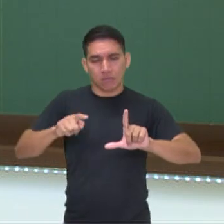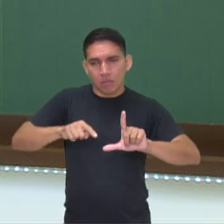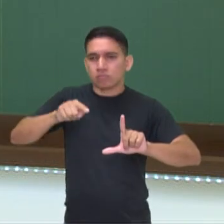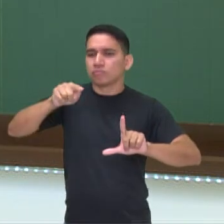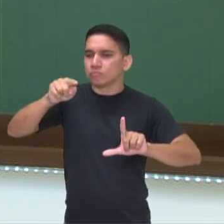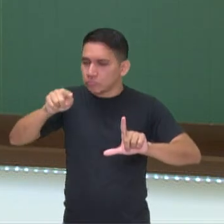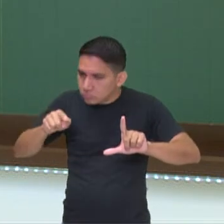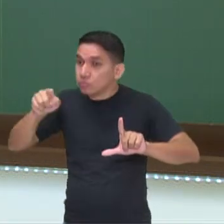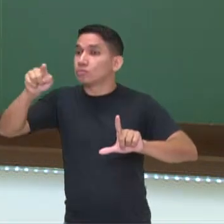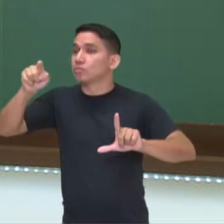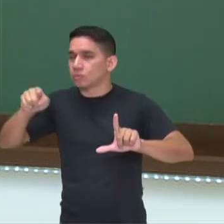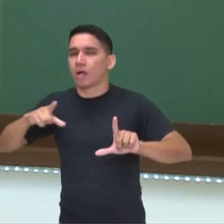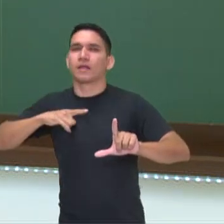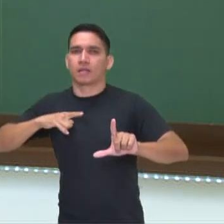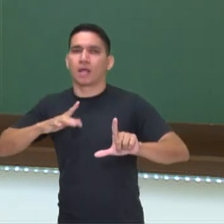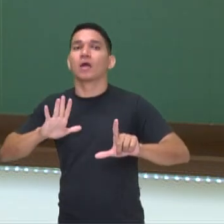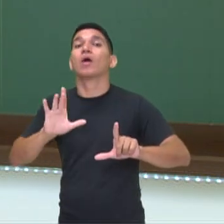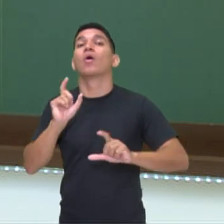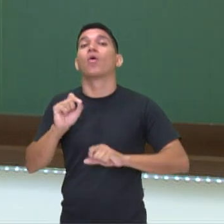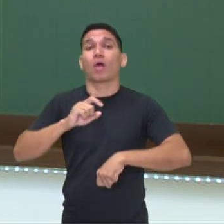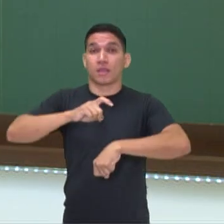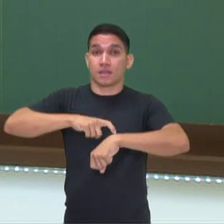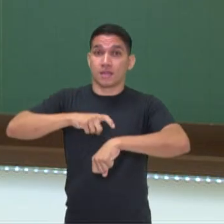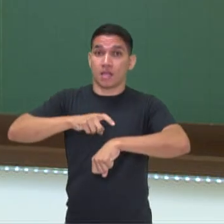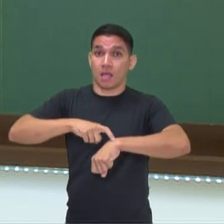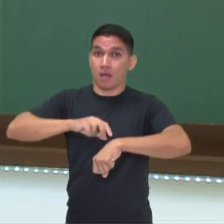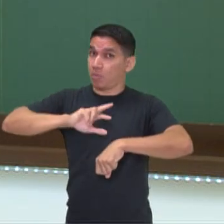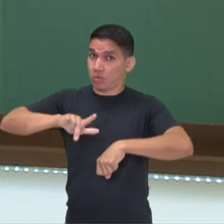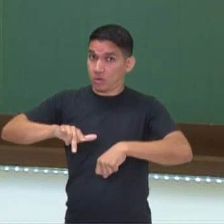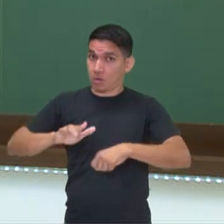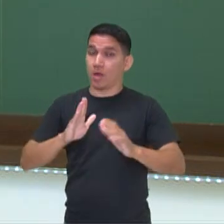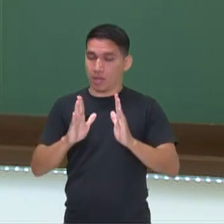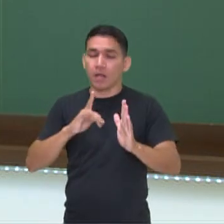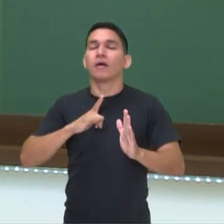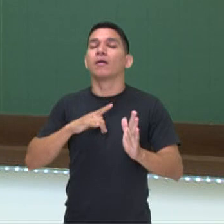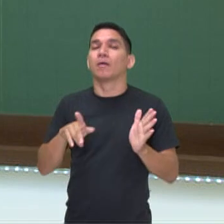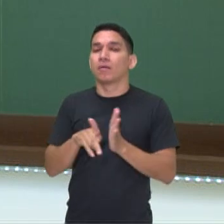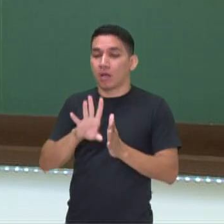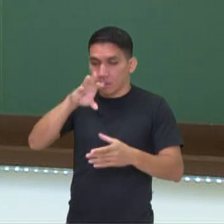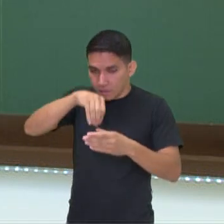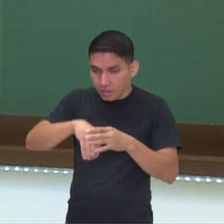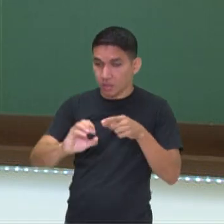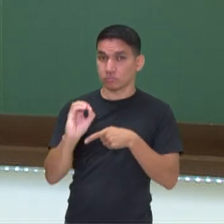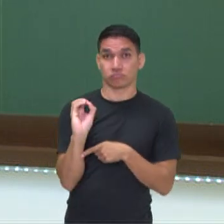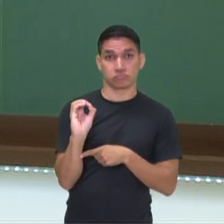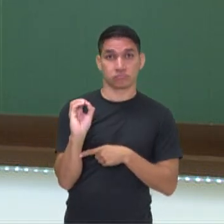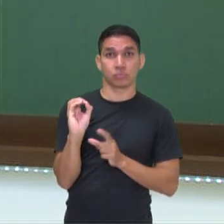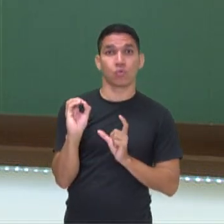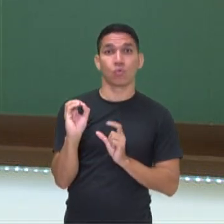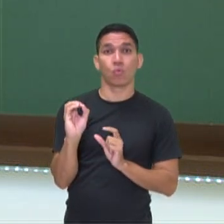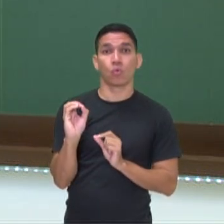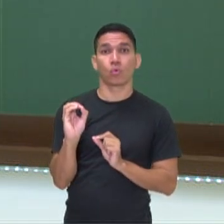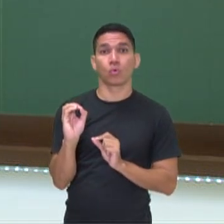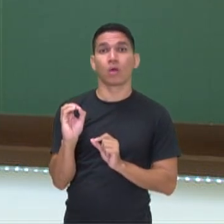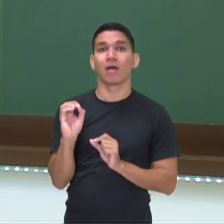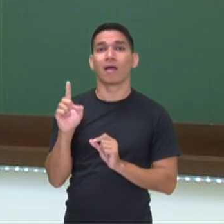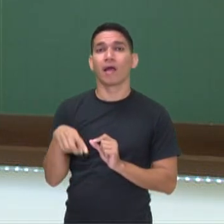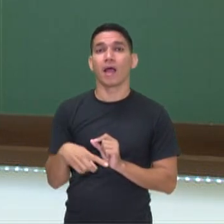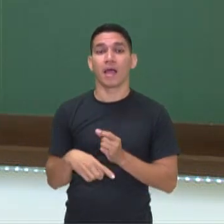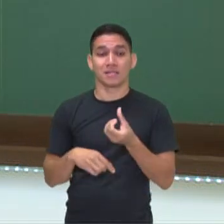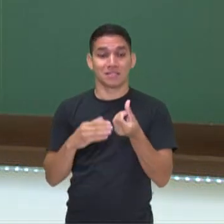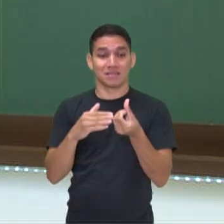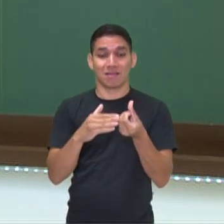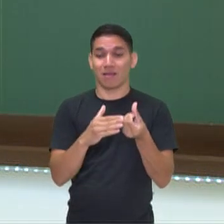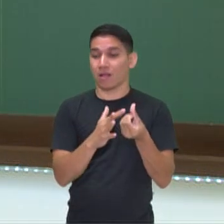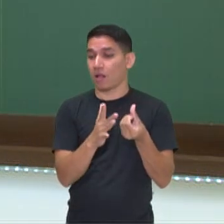uma velocidade. O tempo, né, o intervalo onde a velocidade é nula, tá? É o quê? De 6